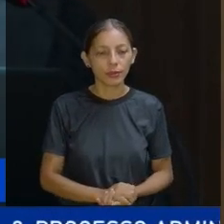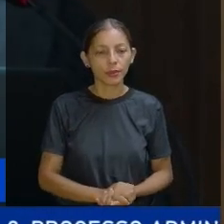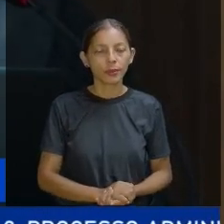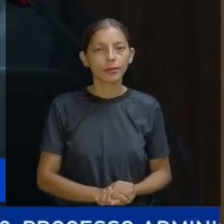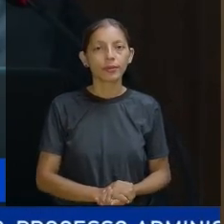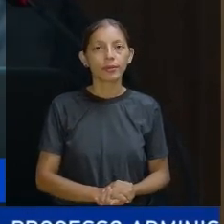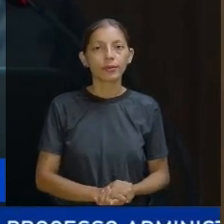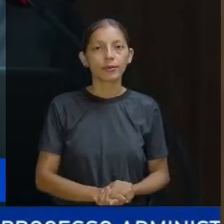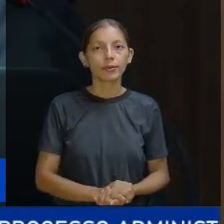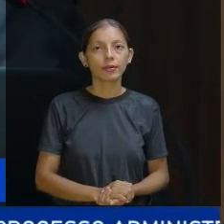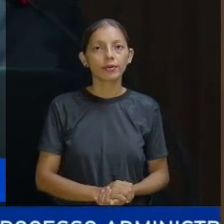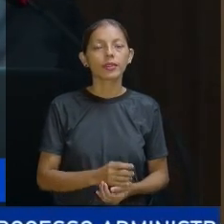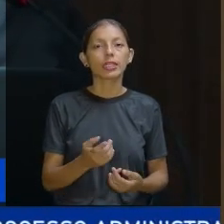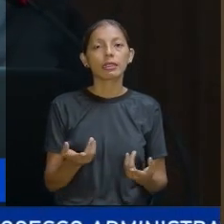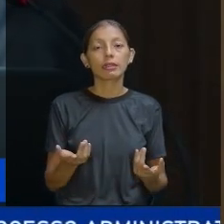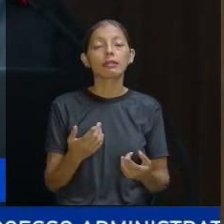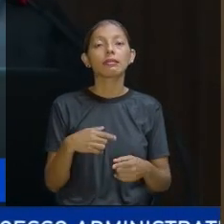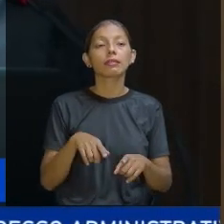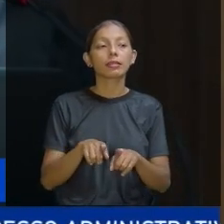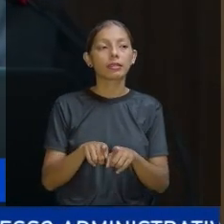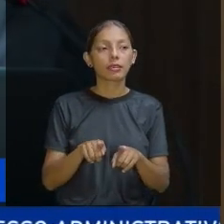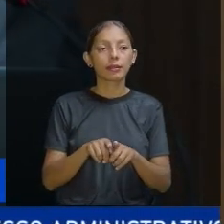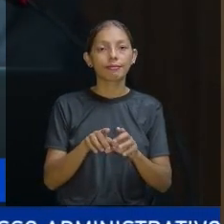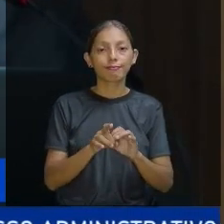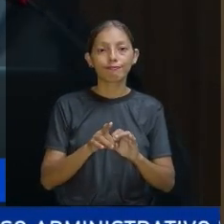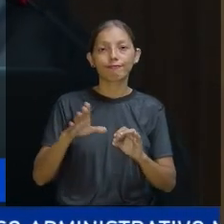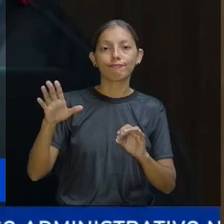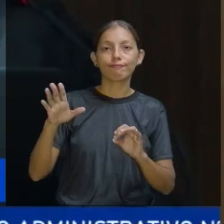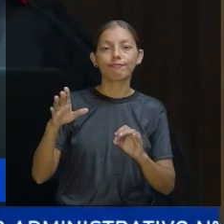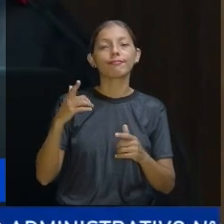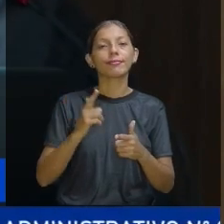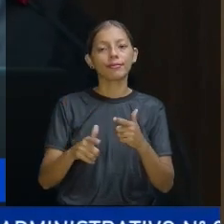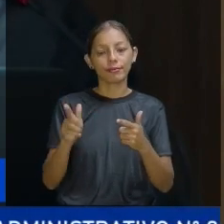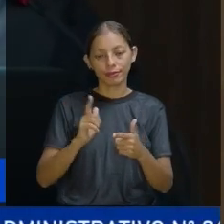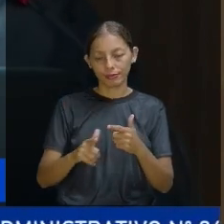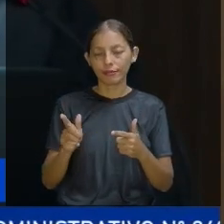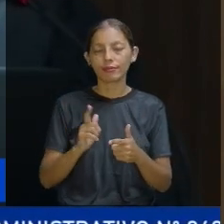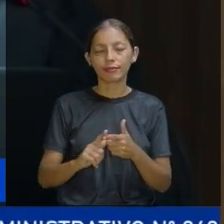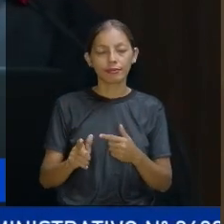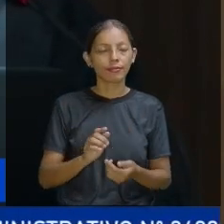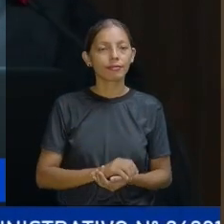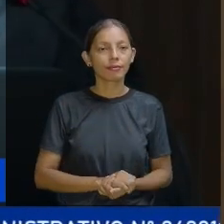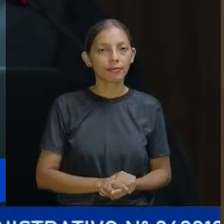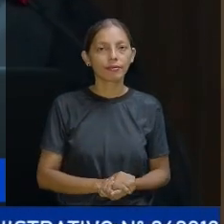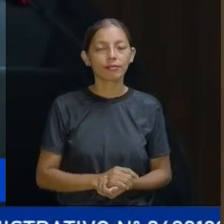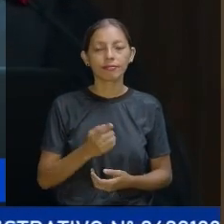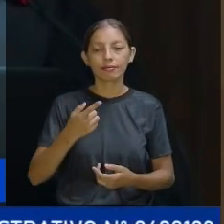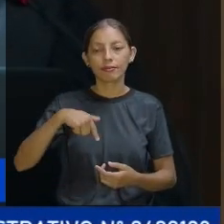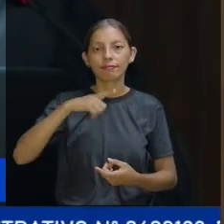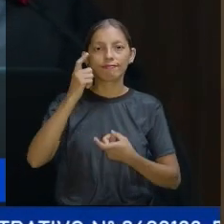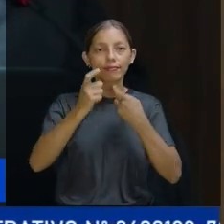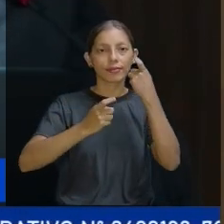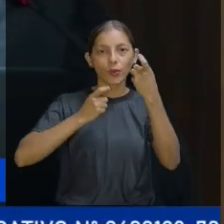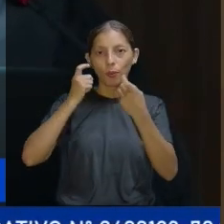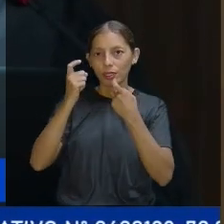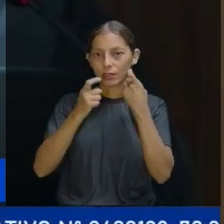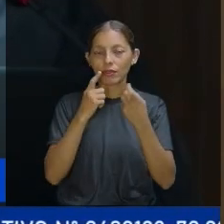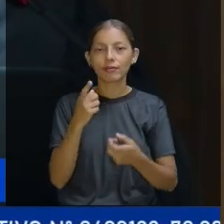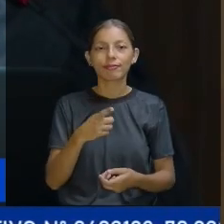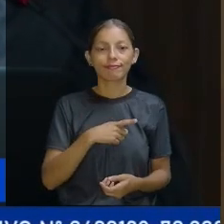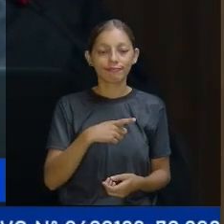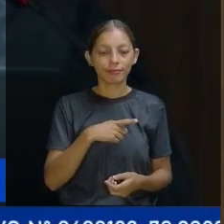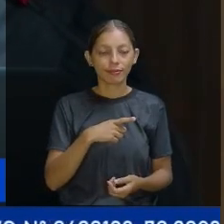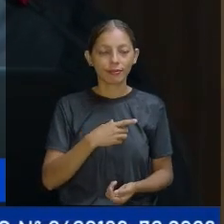ferir a democracia. E aí o pessoal do IFAP e vocês que nos acompanham, todos nas redes sociais, é a preocupação e o compromisso da